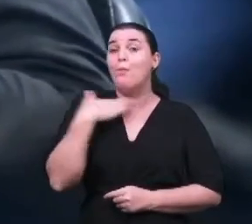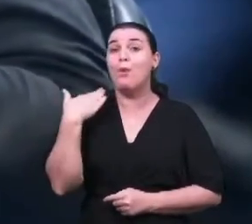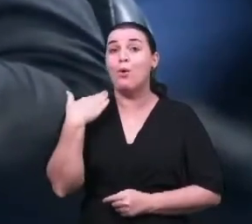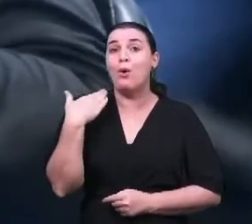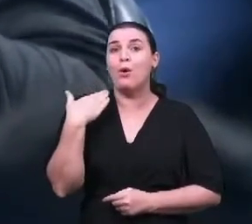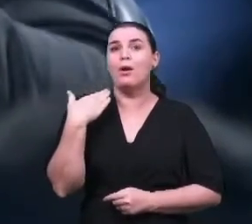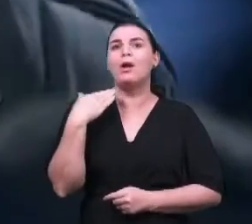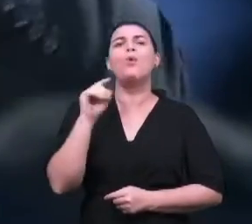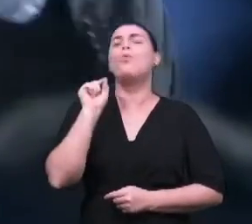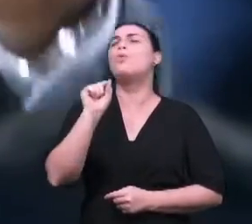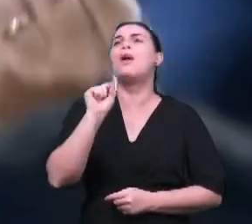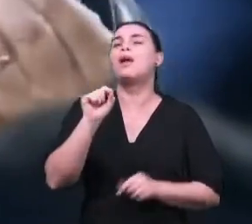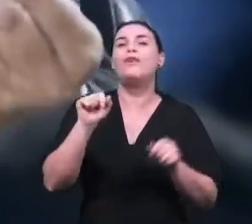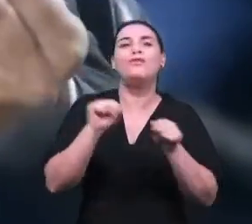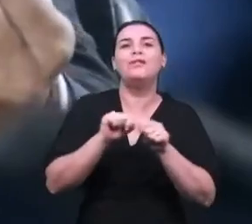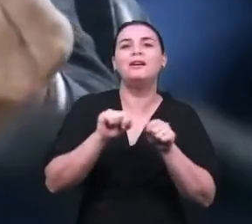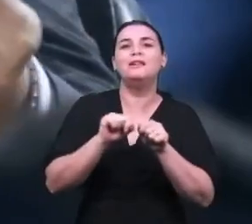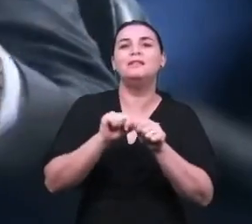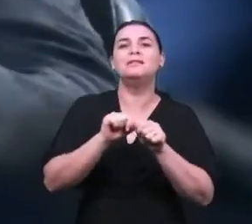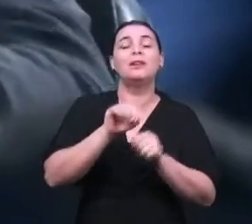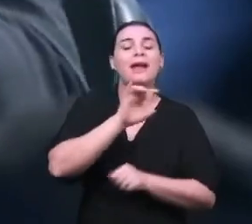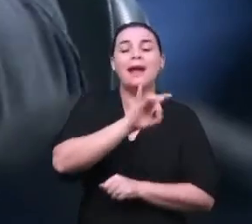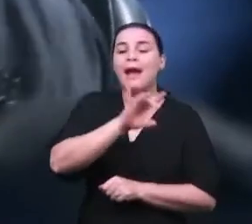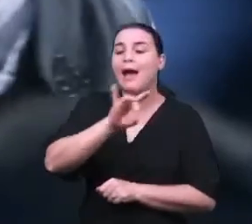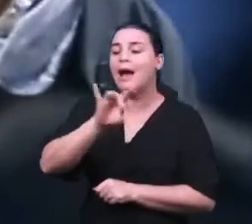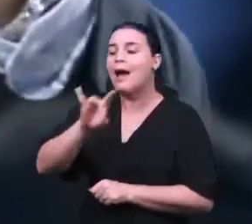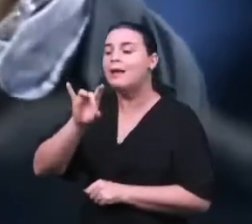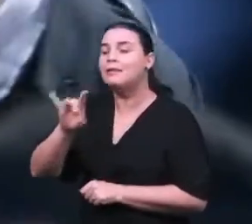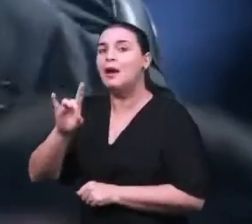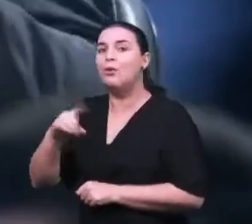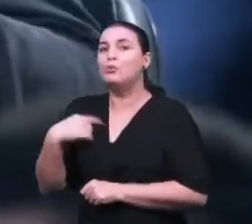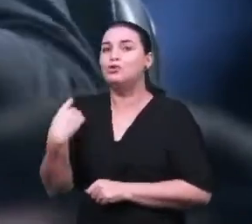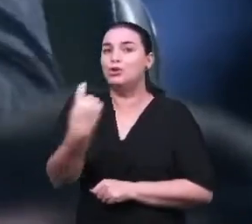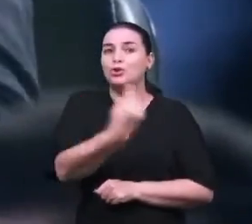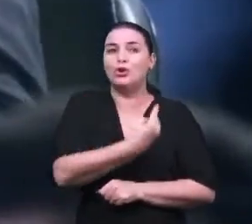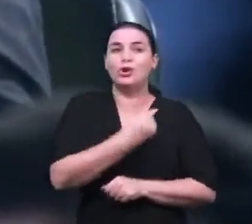eu fiz? O que cada um fez? Cada um de nós